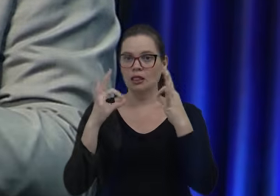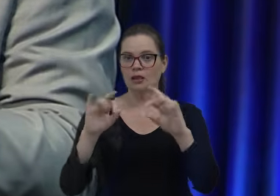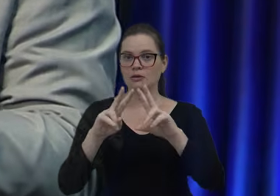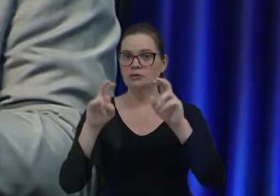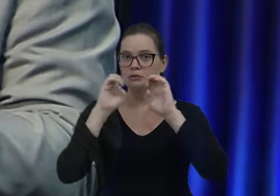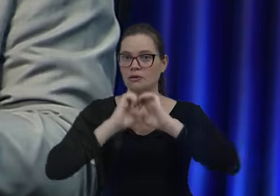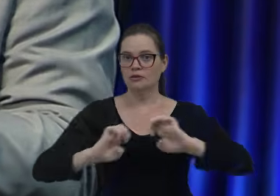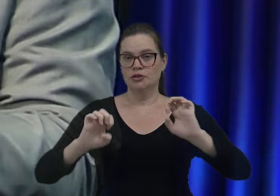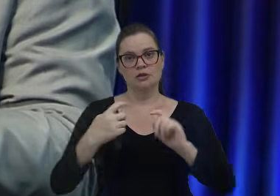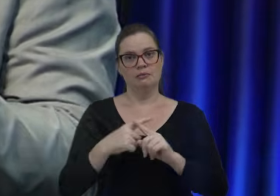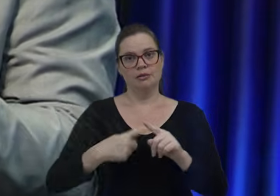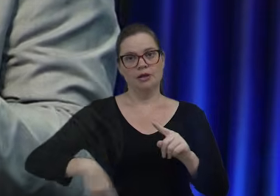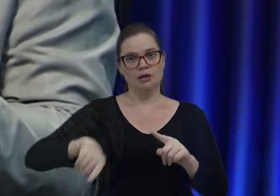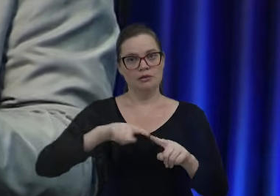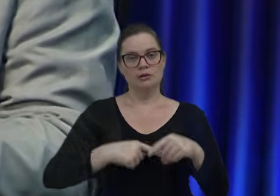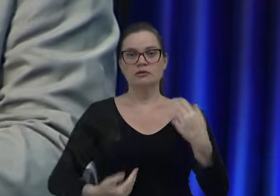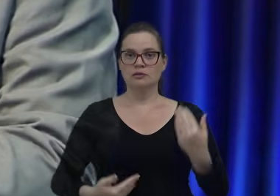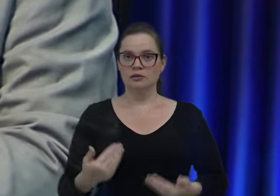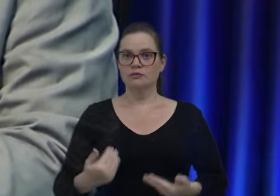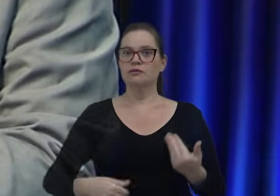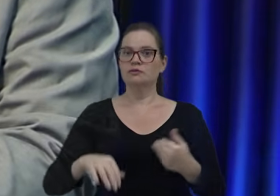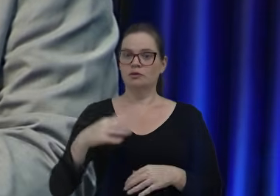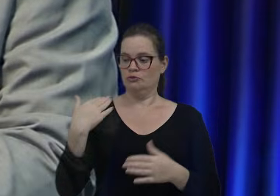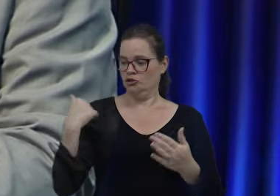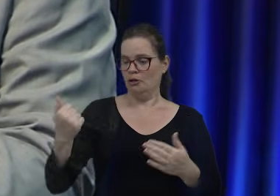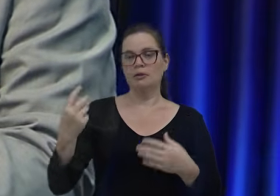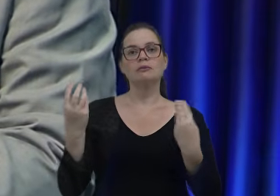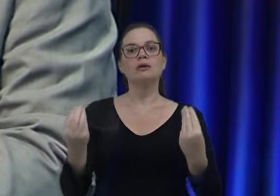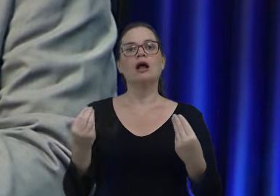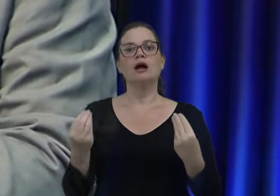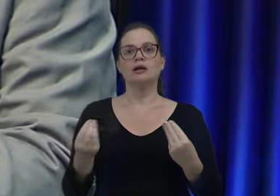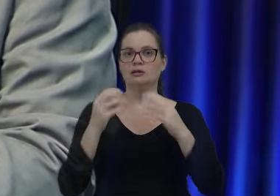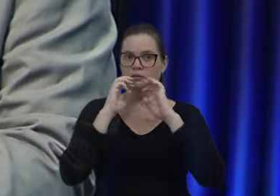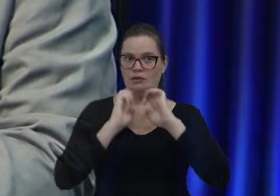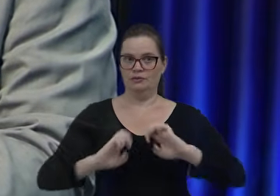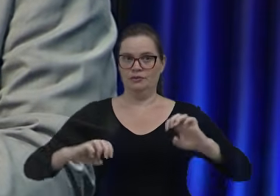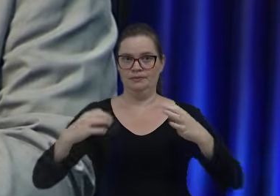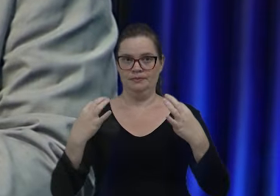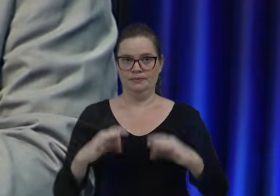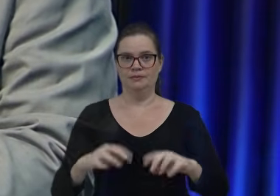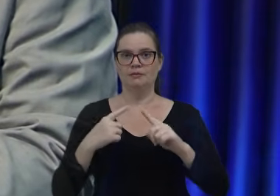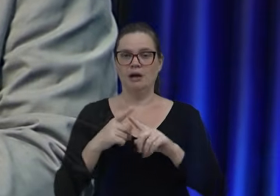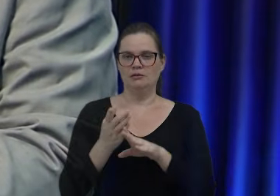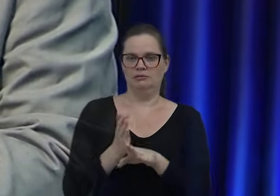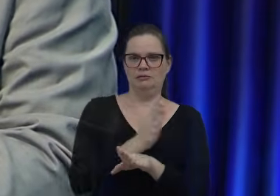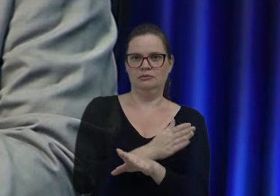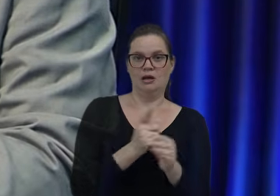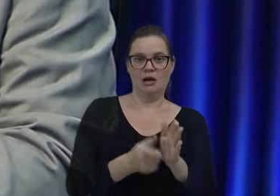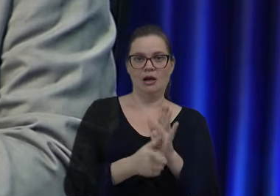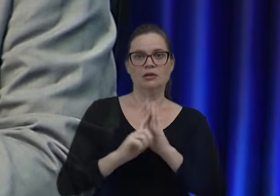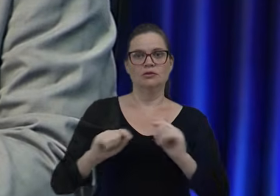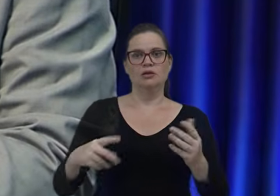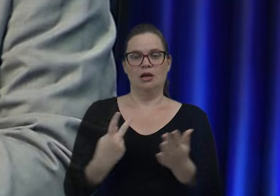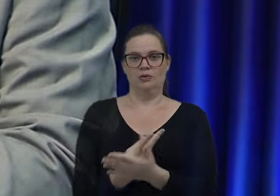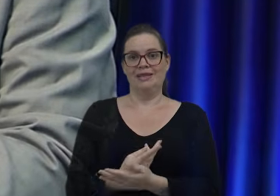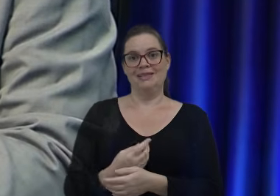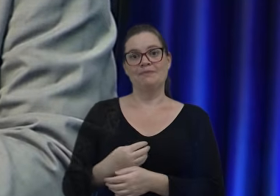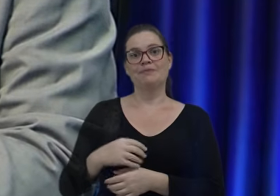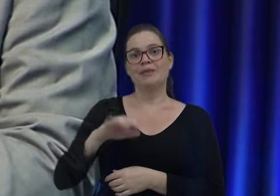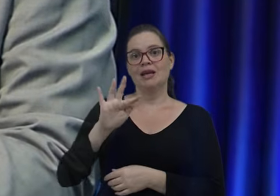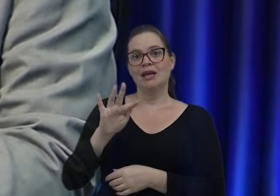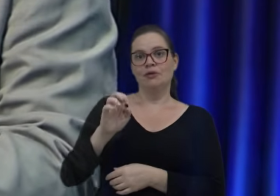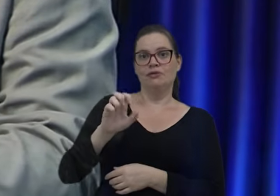igreja foi chamada exatamente para evangelizar. Mas voltando um pouco antes, Filipe, ele foi até